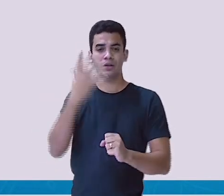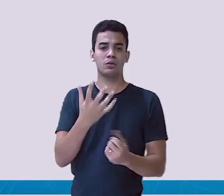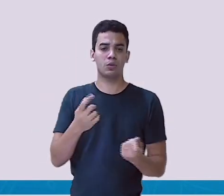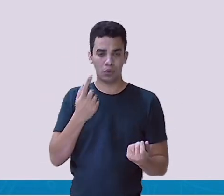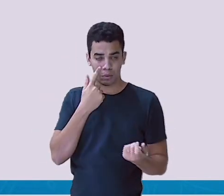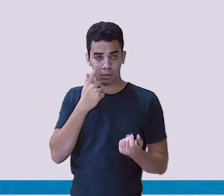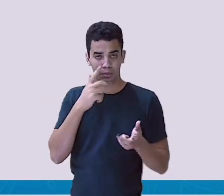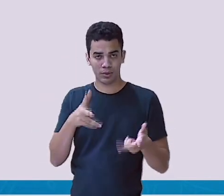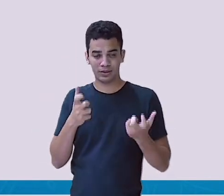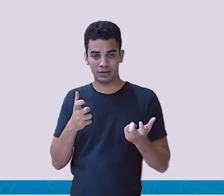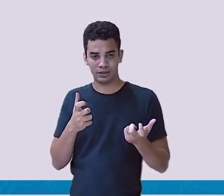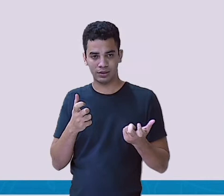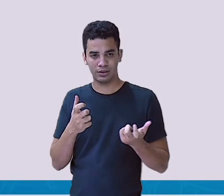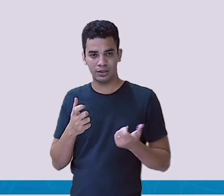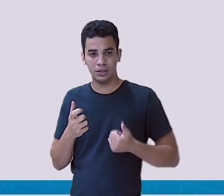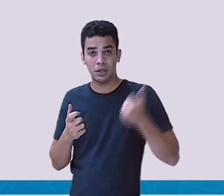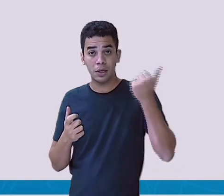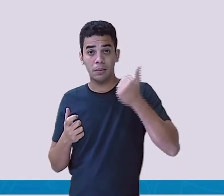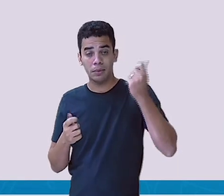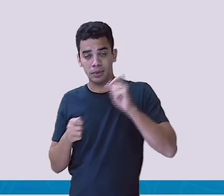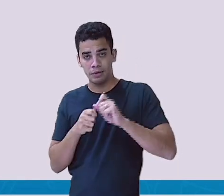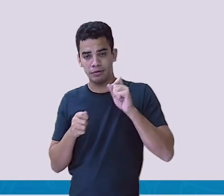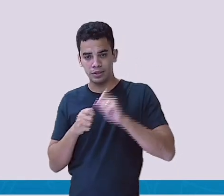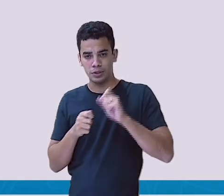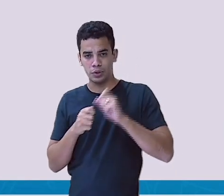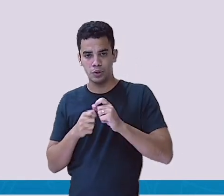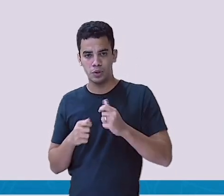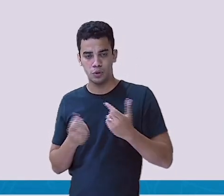primeira expressão.